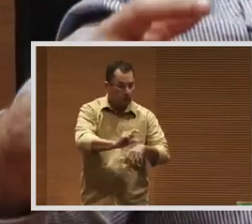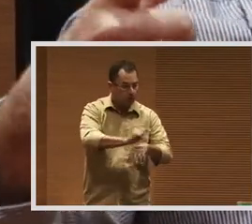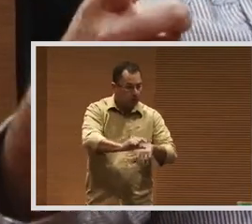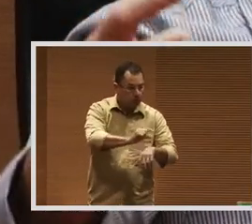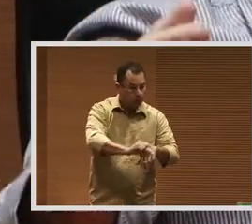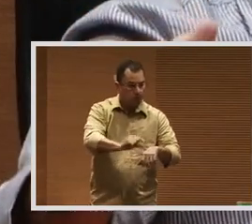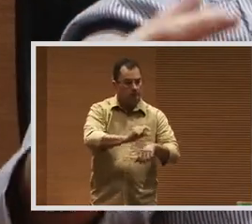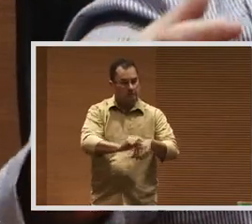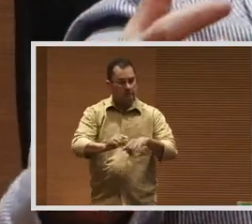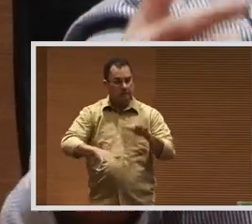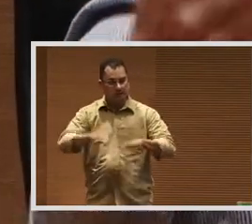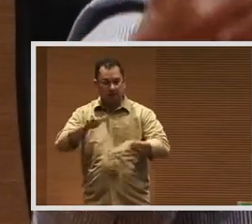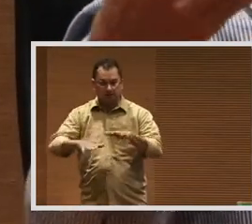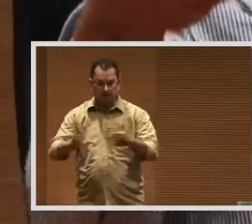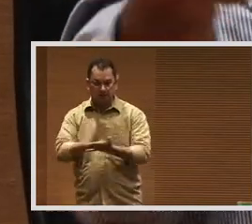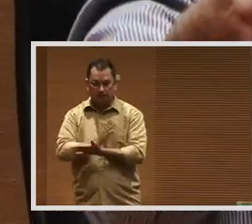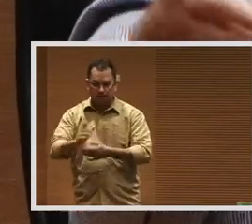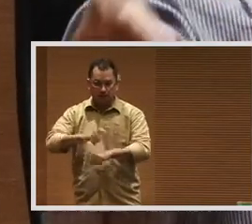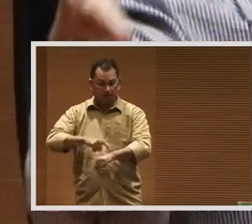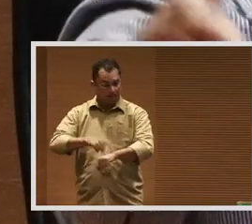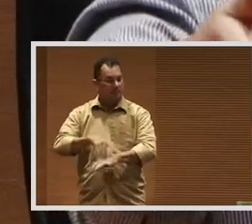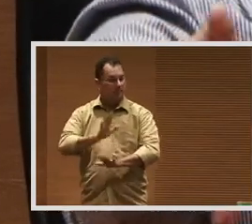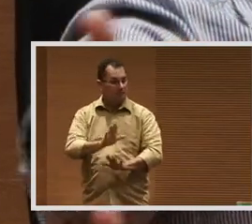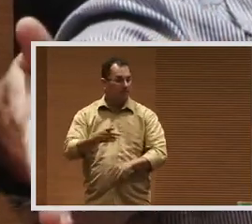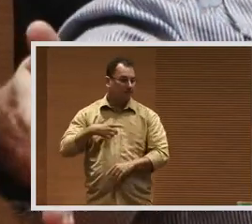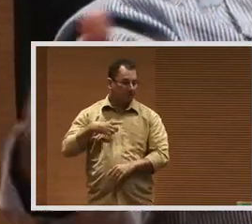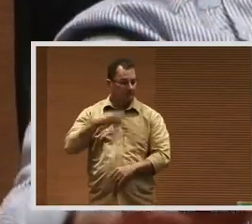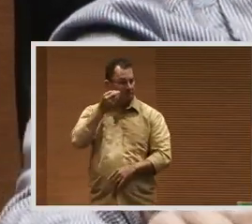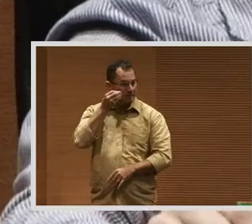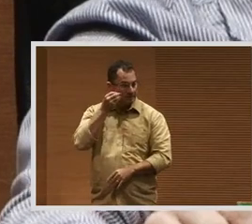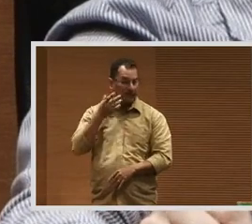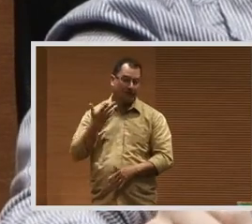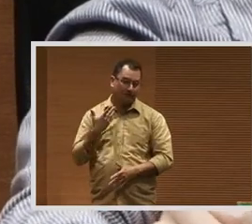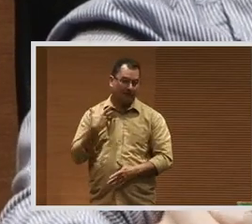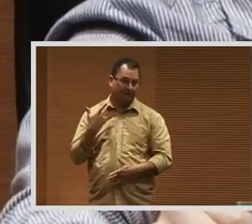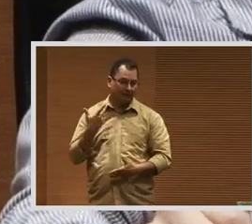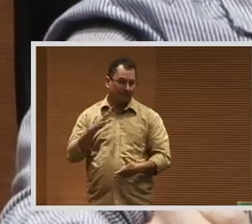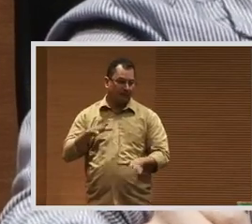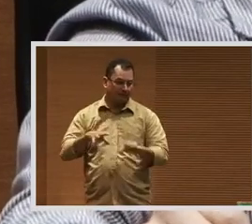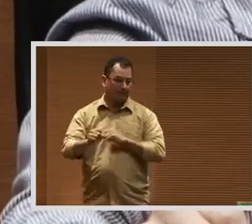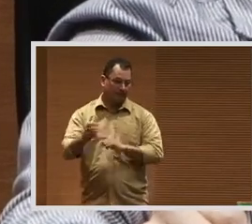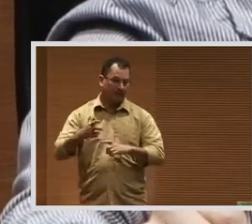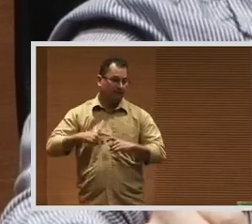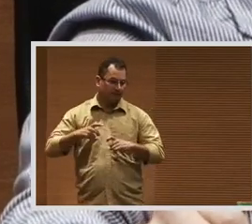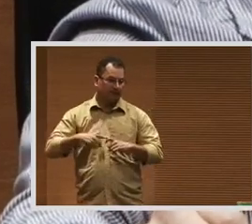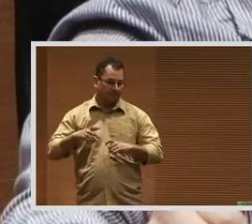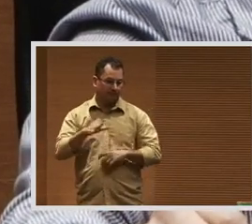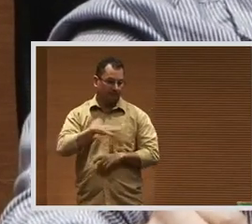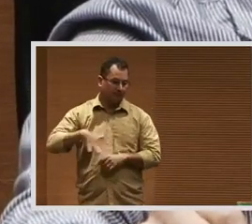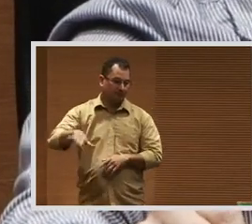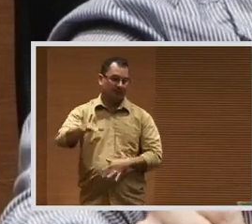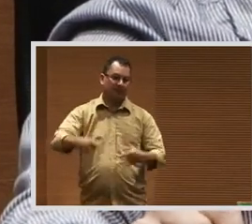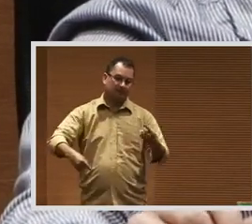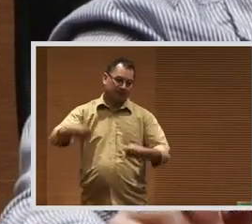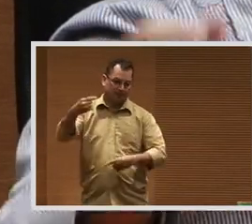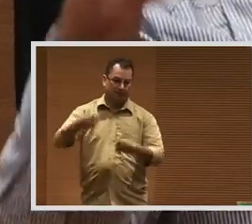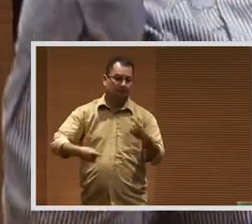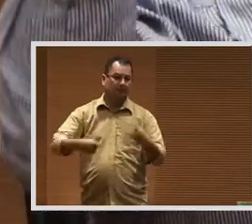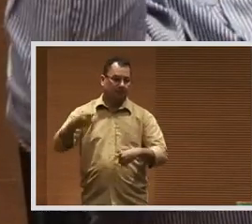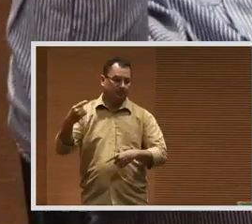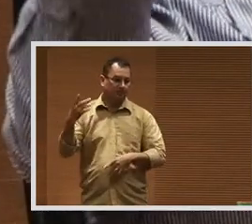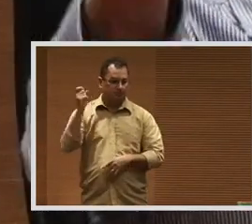dando supervisão, a gente tem tentado. Mas, de fato, incidir na formação de médicos tem sido um espaço de disputa